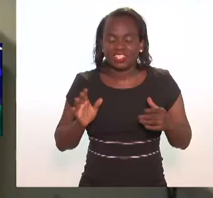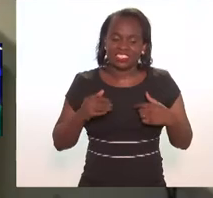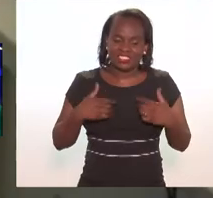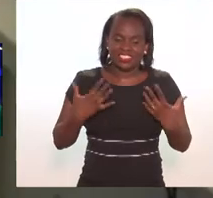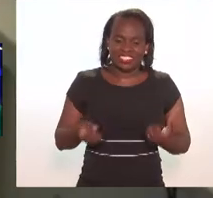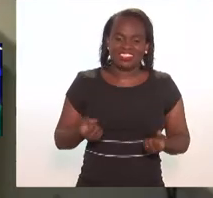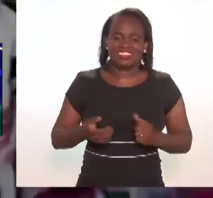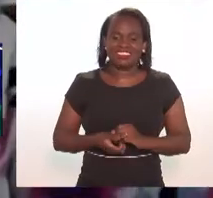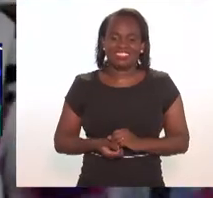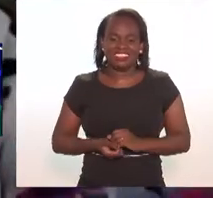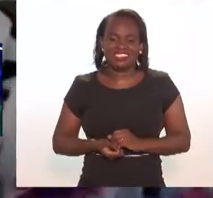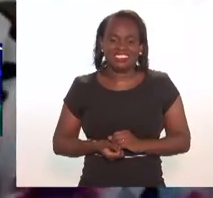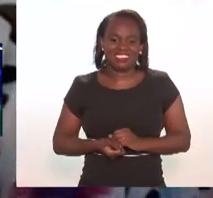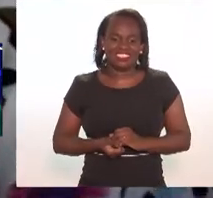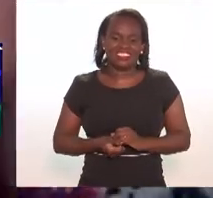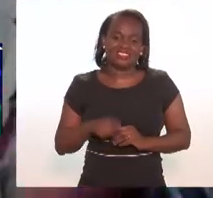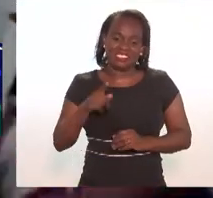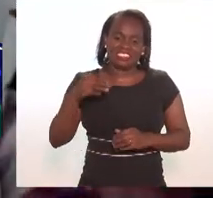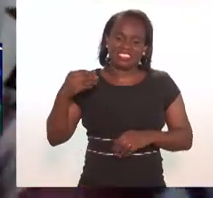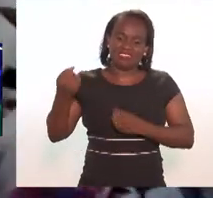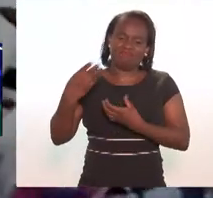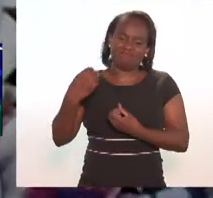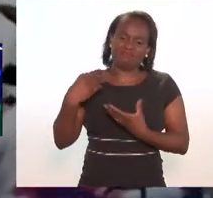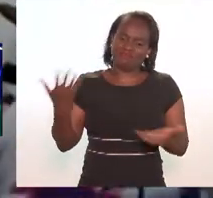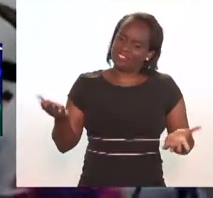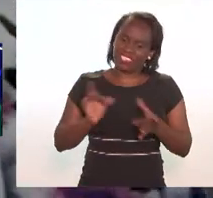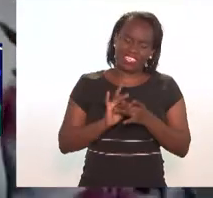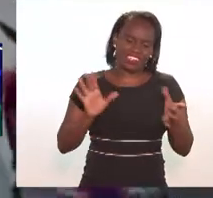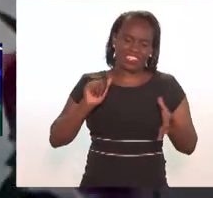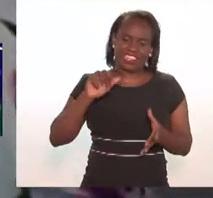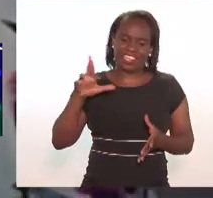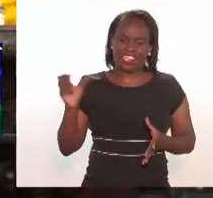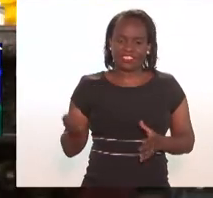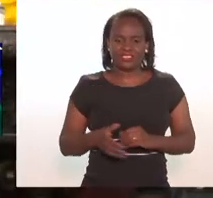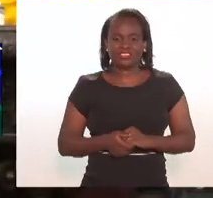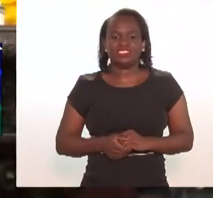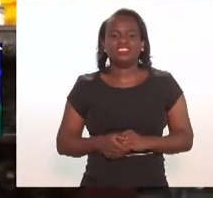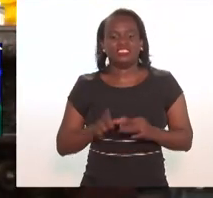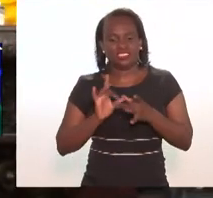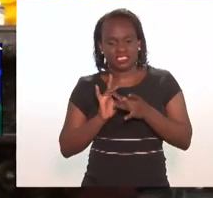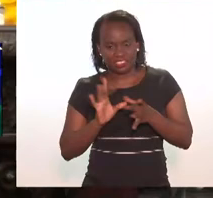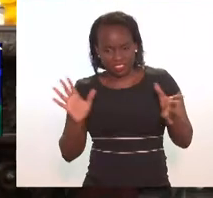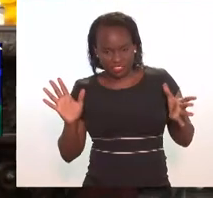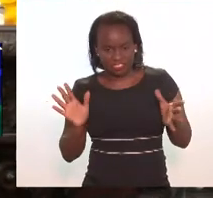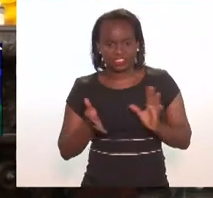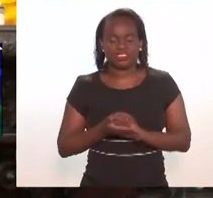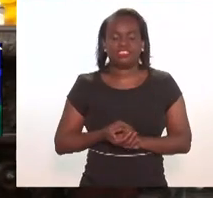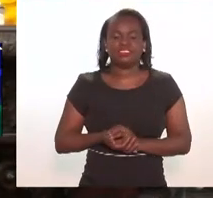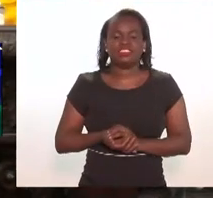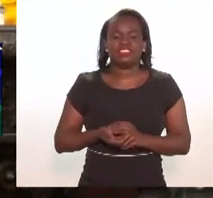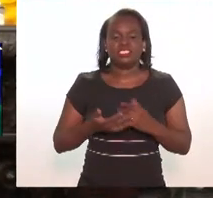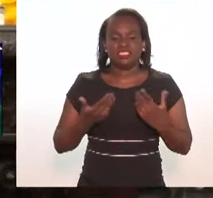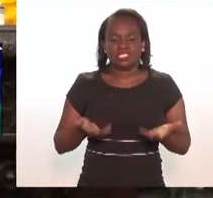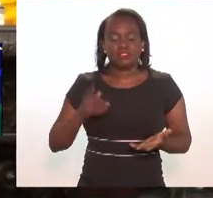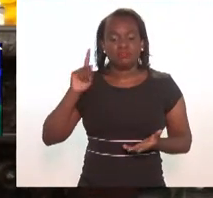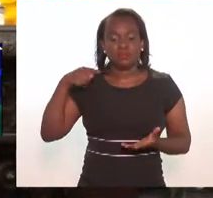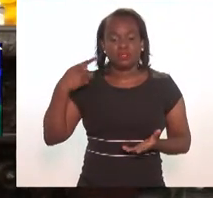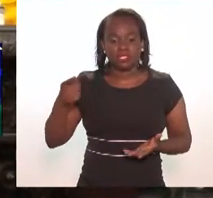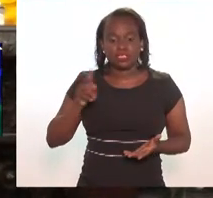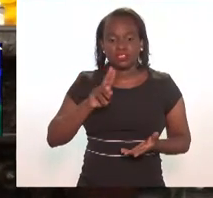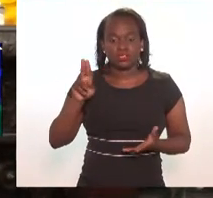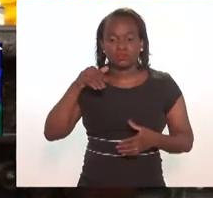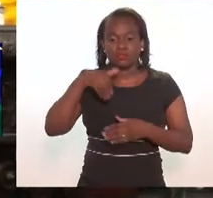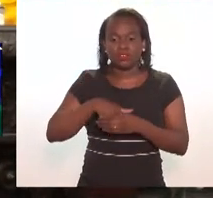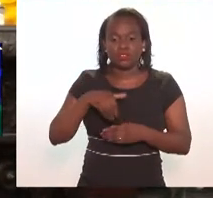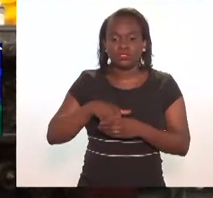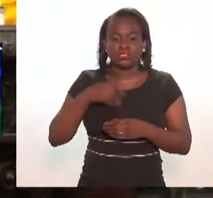quero. Você é meu mestre. É claro que vai ter a coautoria. Concedida a coautoria pela autora. A próxima para a declaração